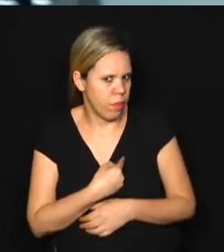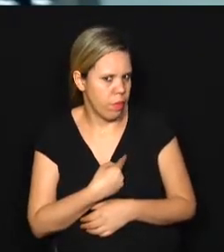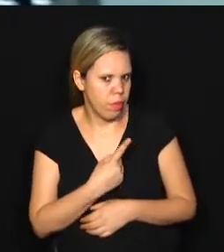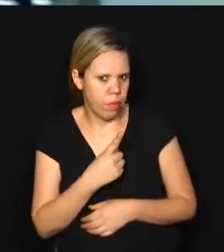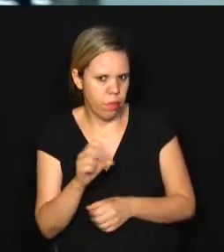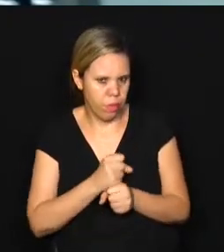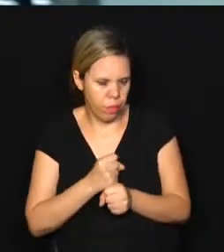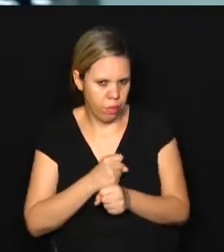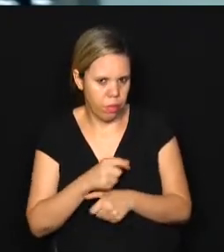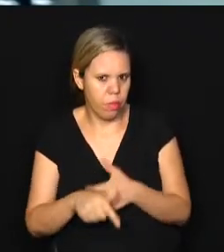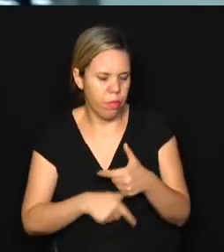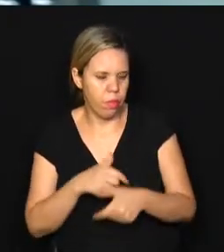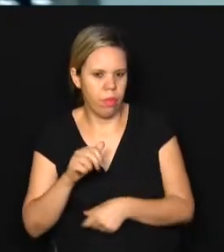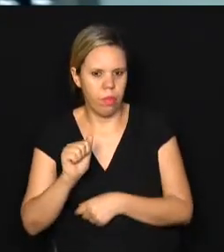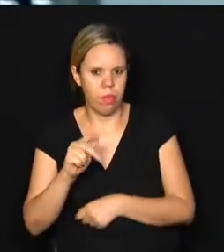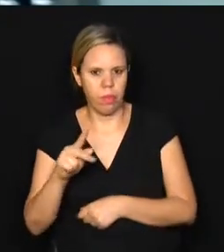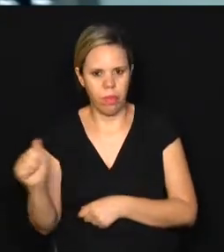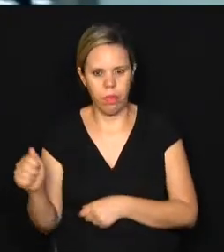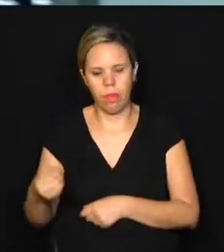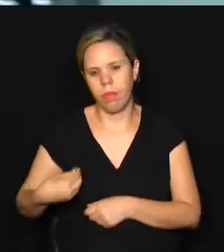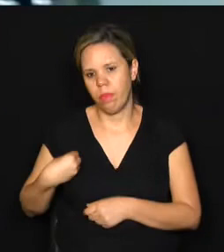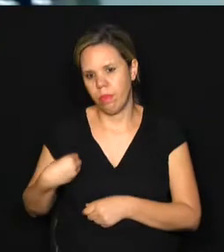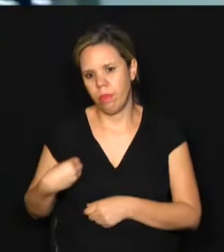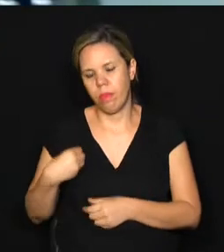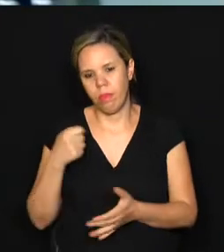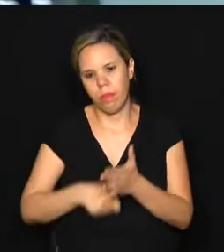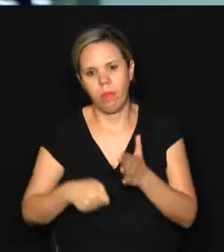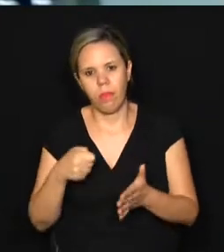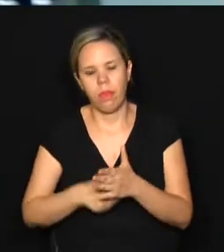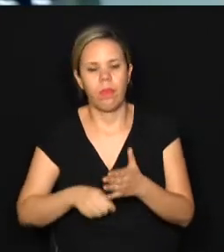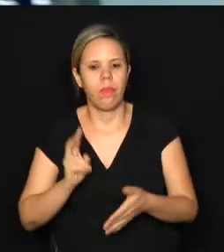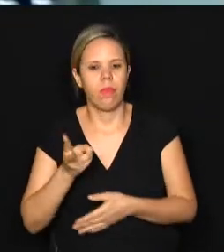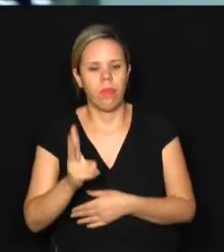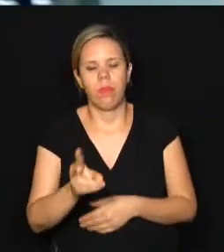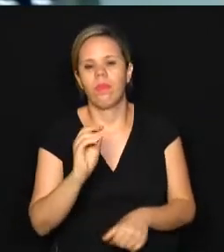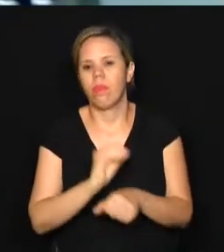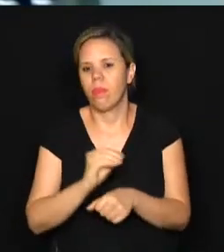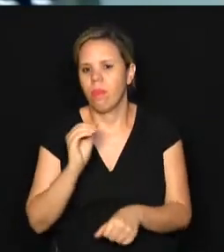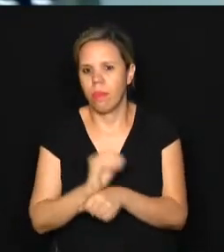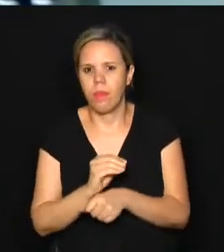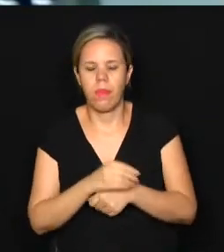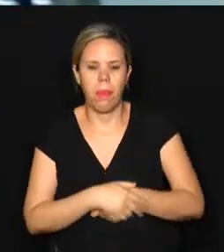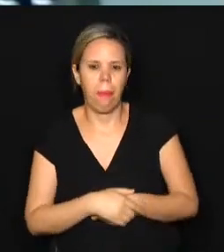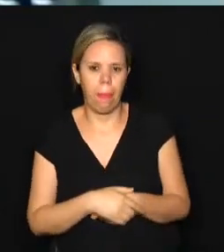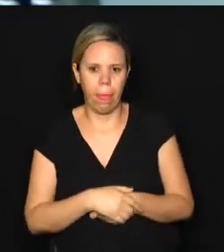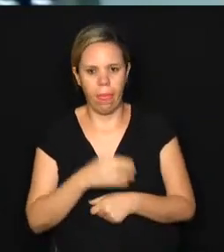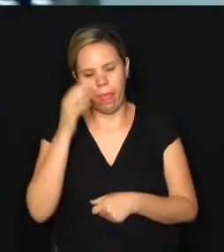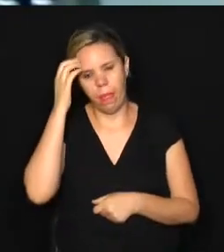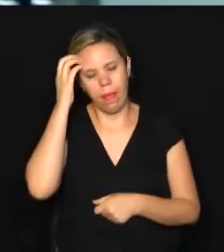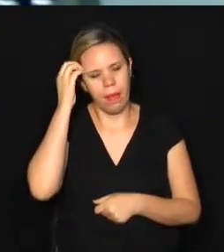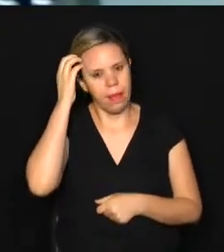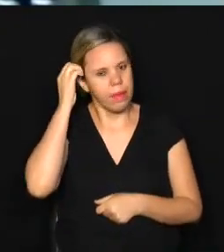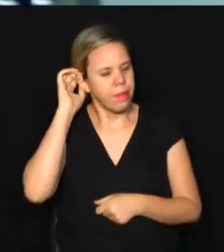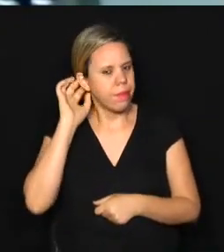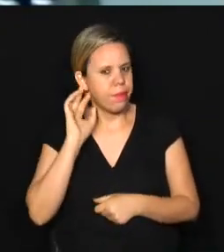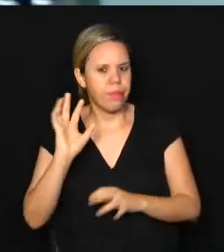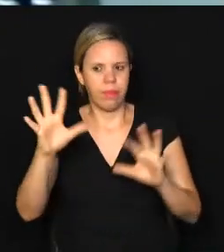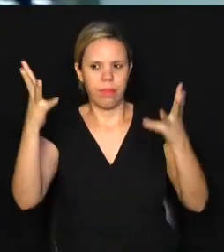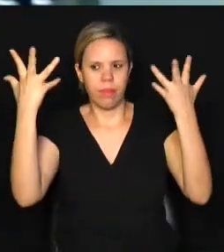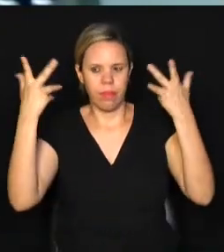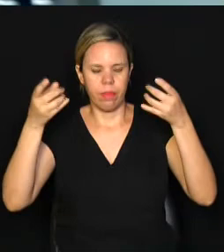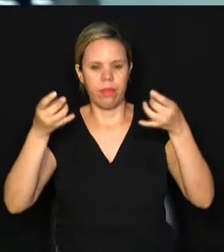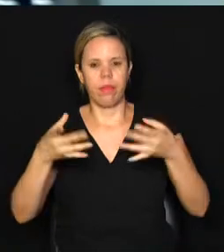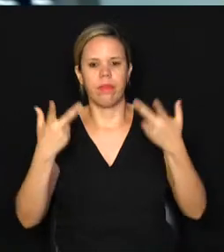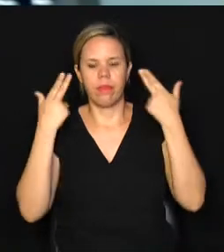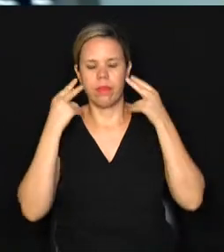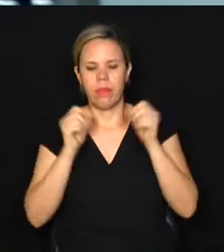anos de APA Viva e nessa luta permanente para preservar os fragmentos florestais, o